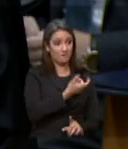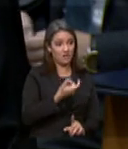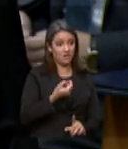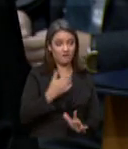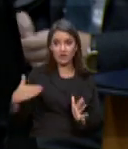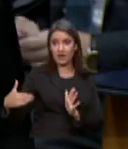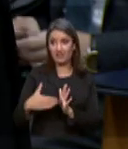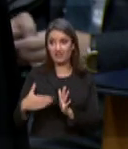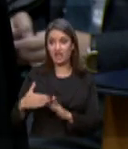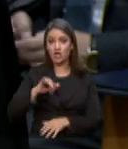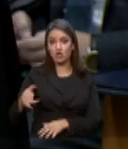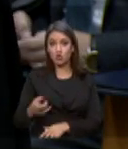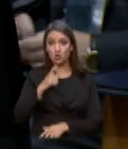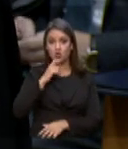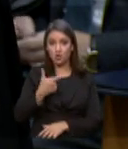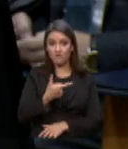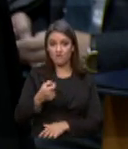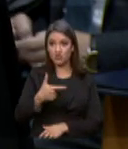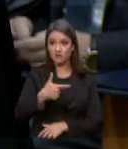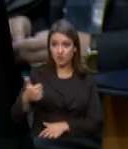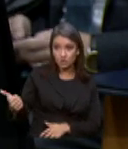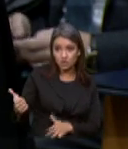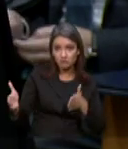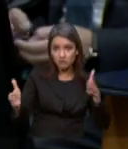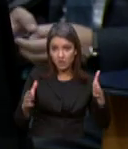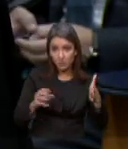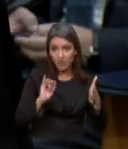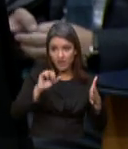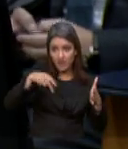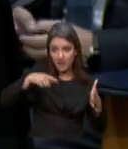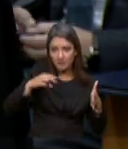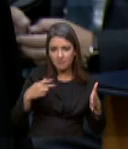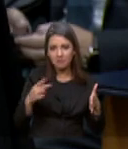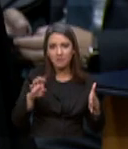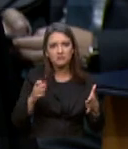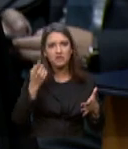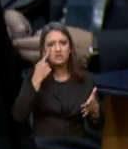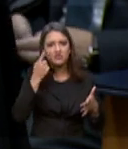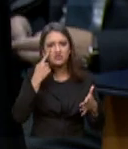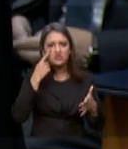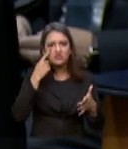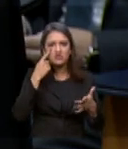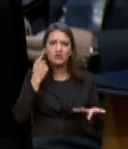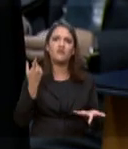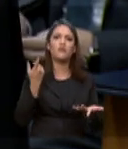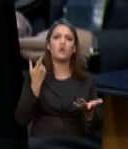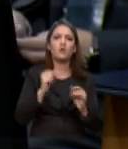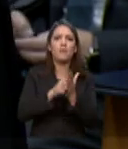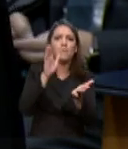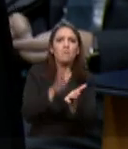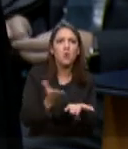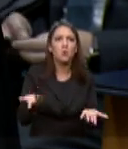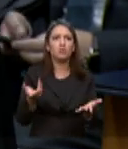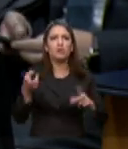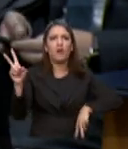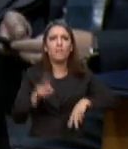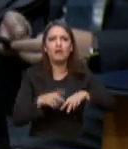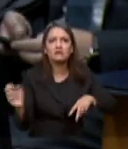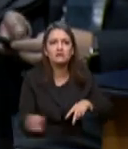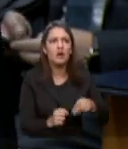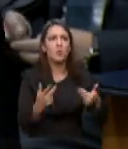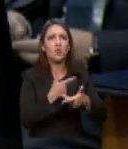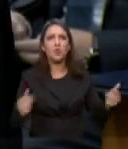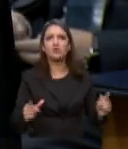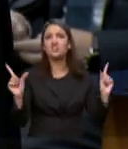2021, período do INPE, constatamos o menor número de autuações, embargos e apreensões por infrações contra a flora